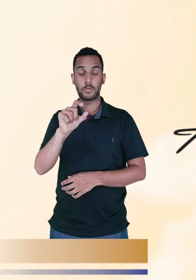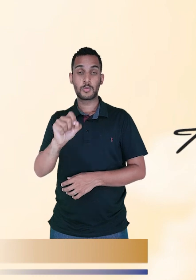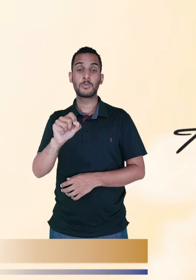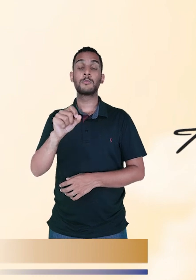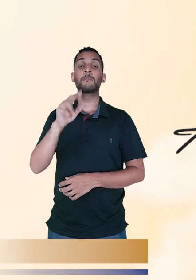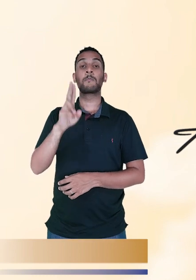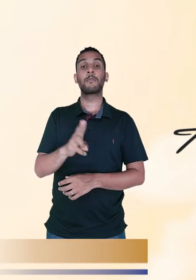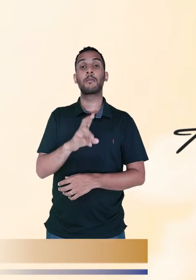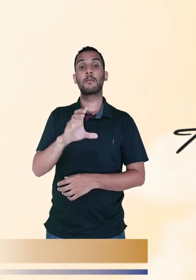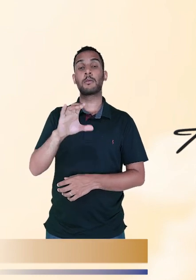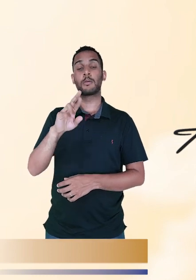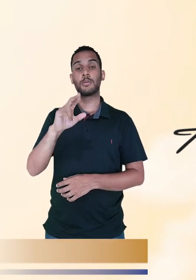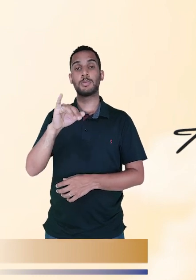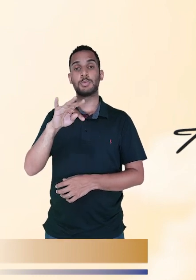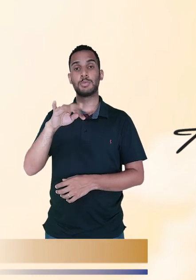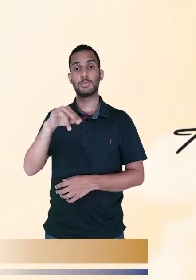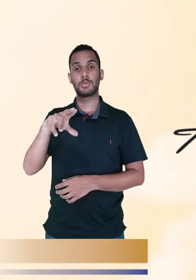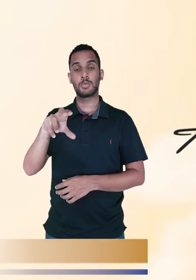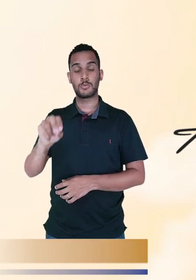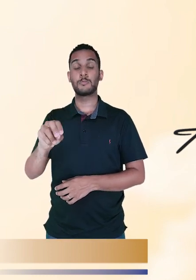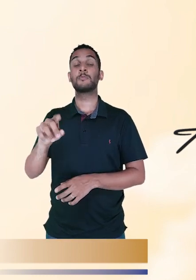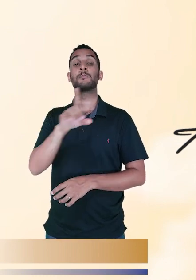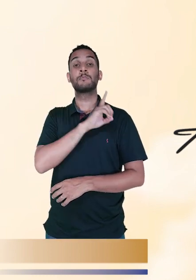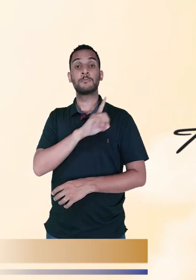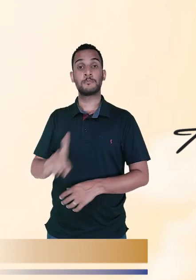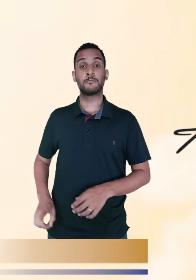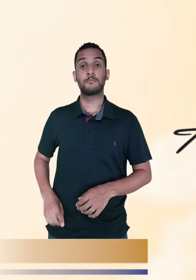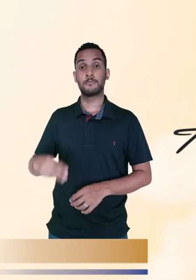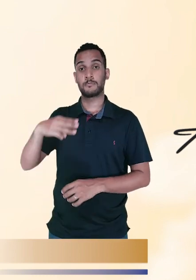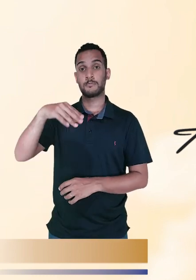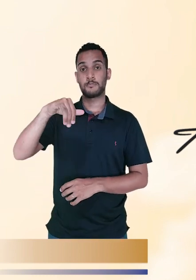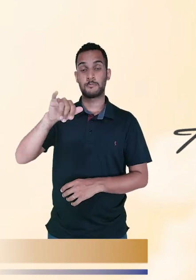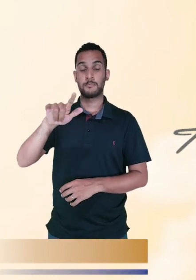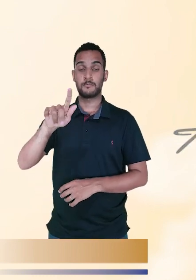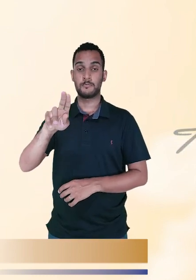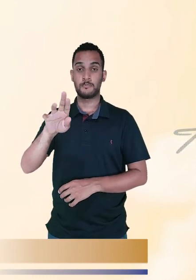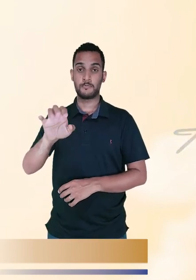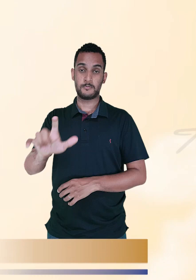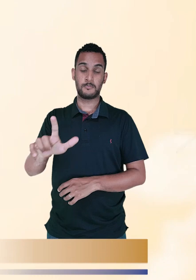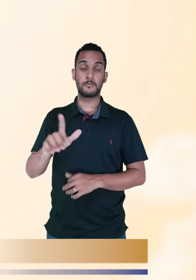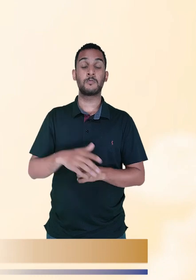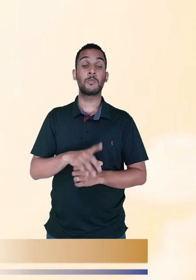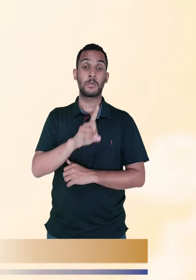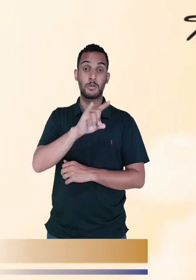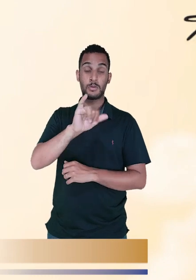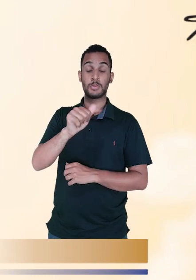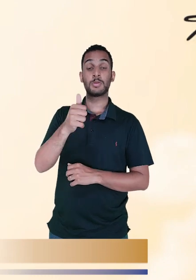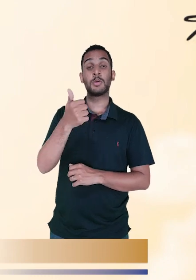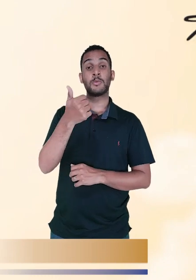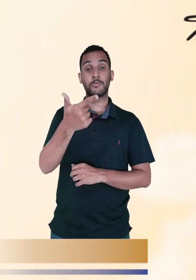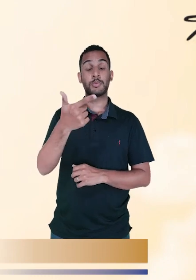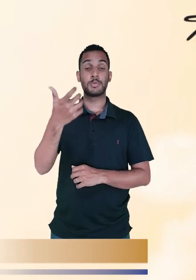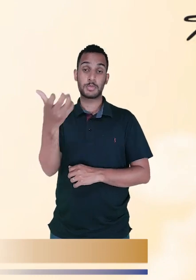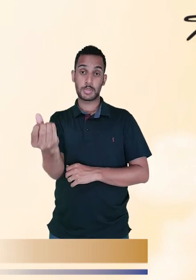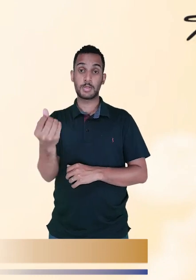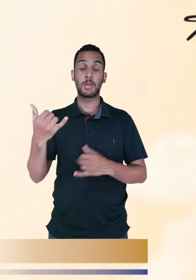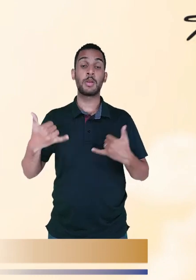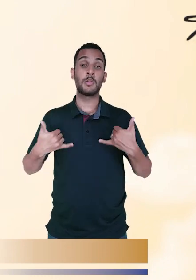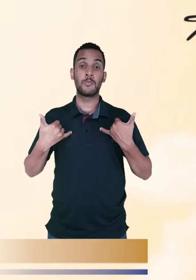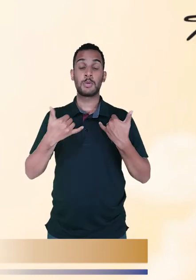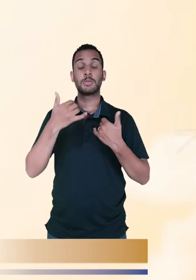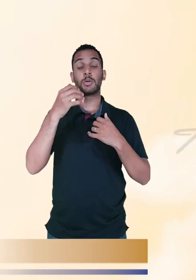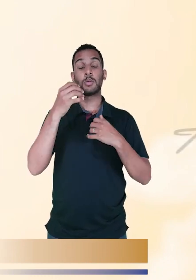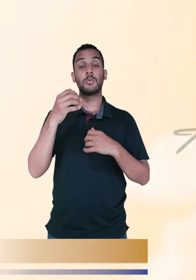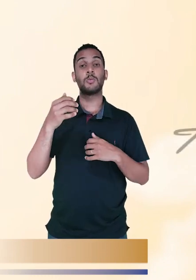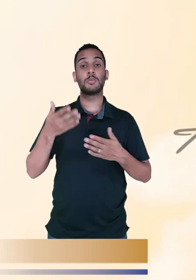Silva, padre Cristiano de Araújo Souza e do diácono Miguel Arantes Ribeiro. No dia 26, aniversário